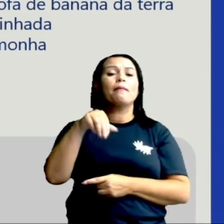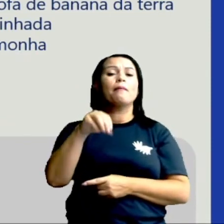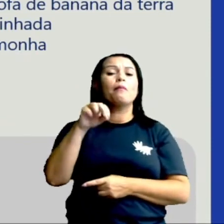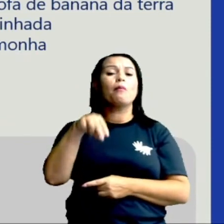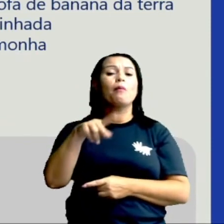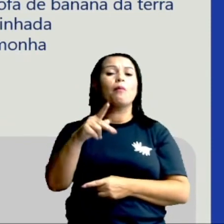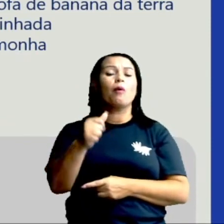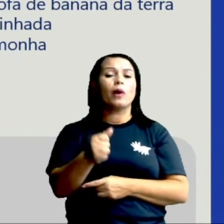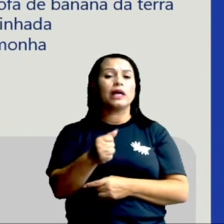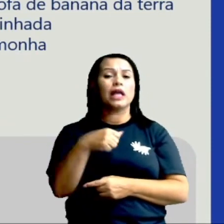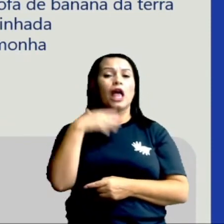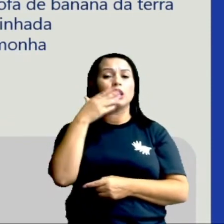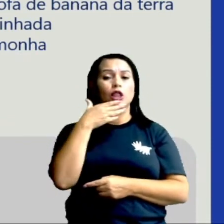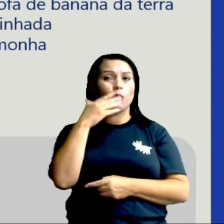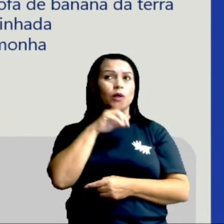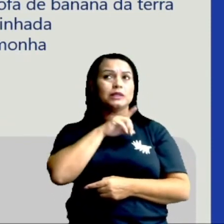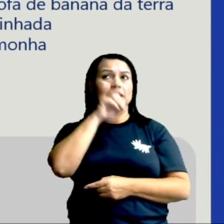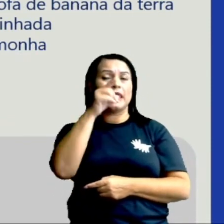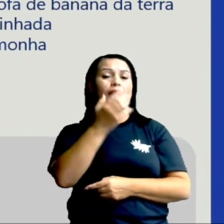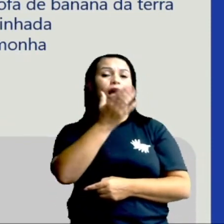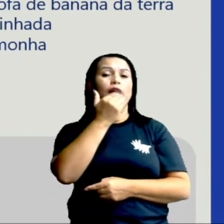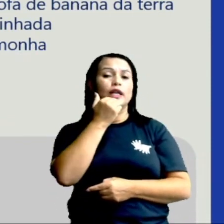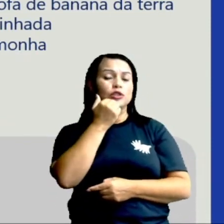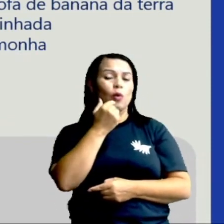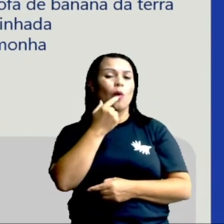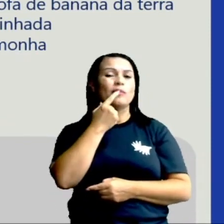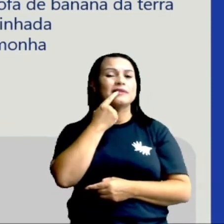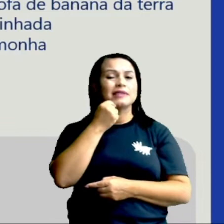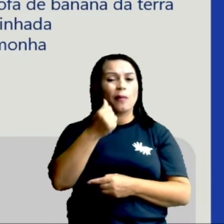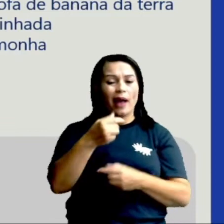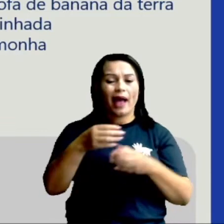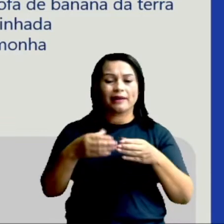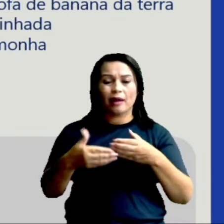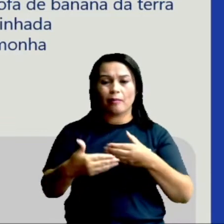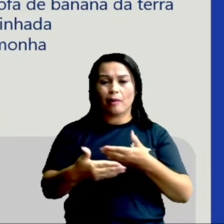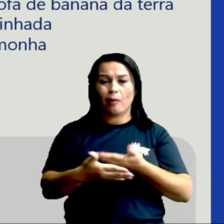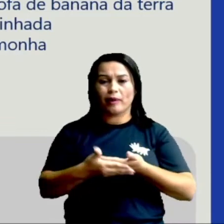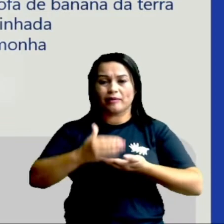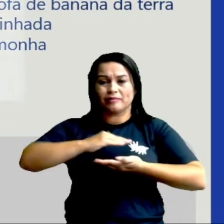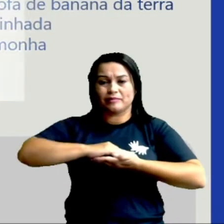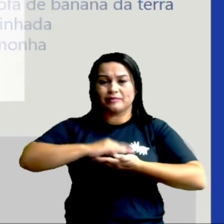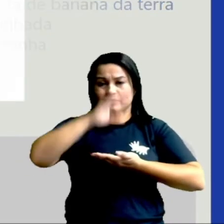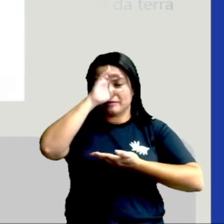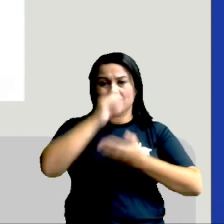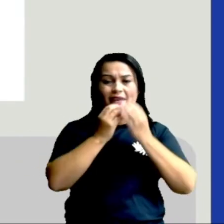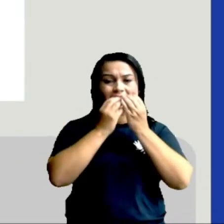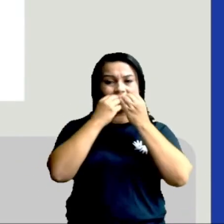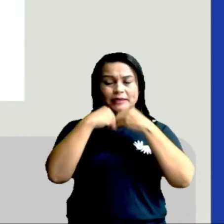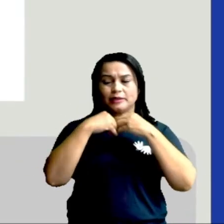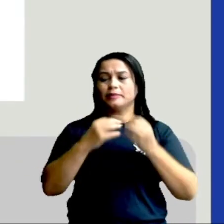pamonha doce, e lá eles têm o hábito mais de comer a pamonha salgada.